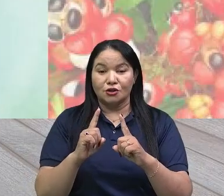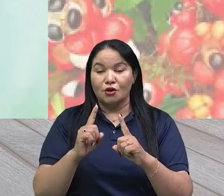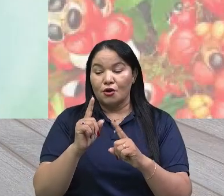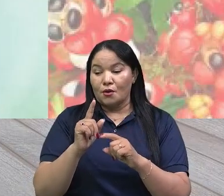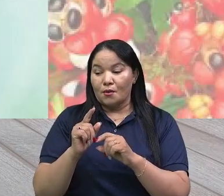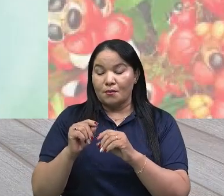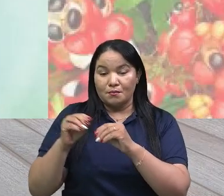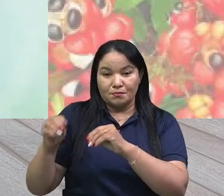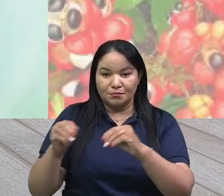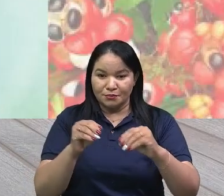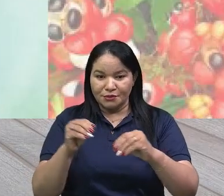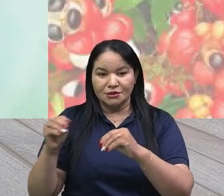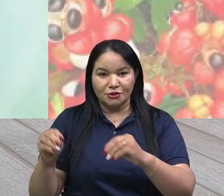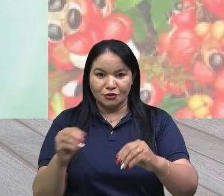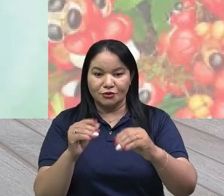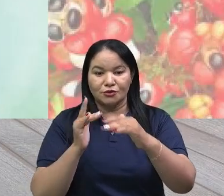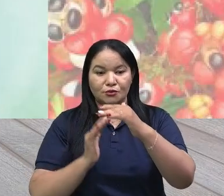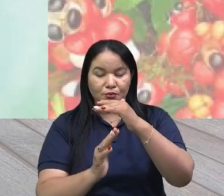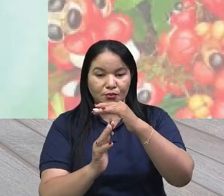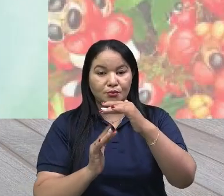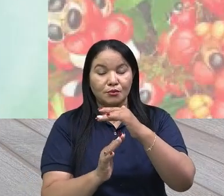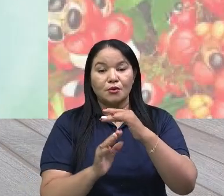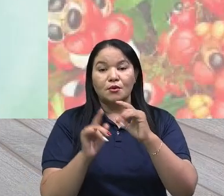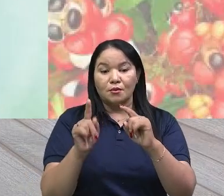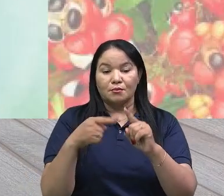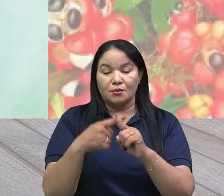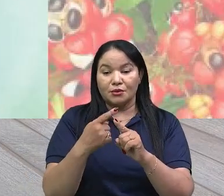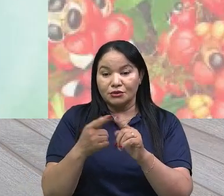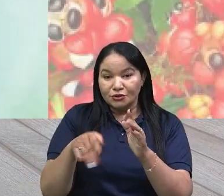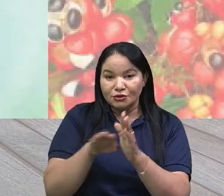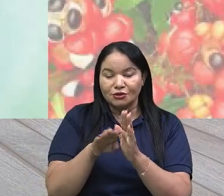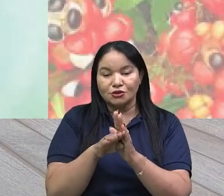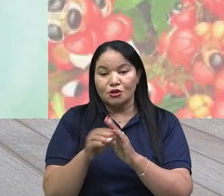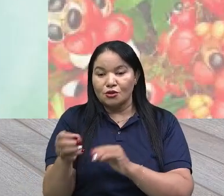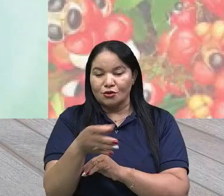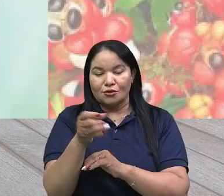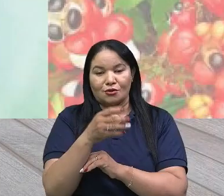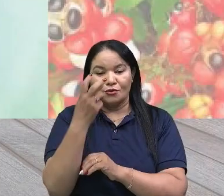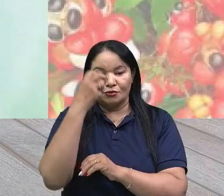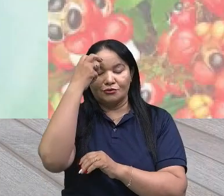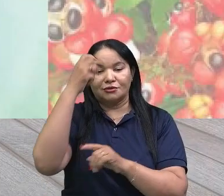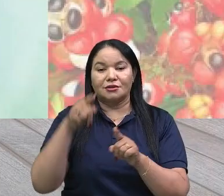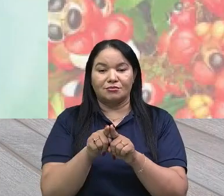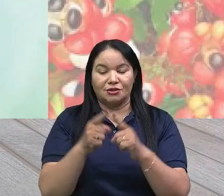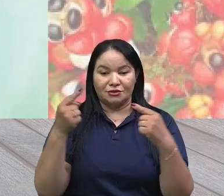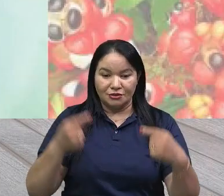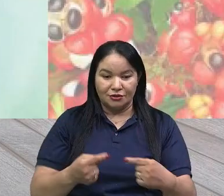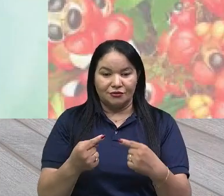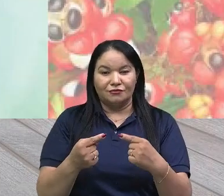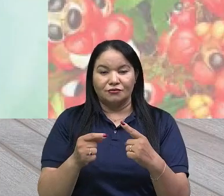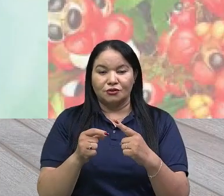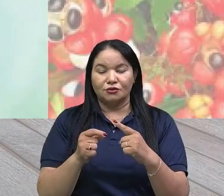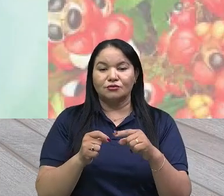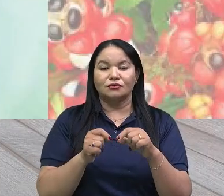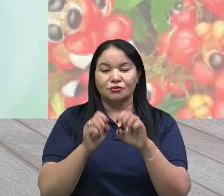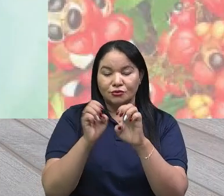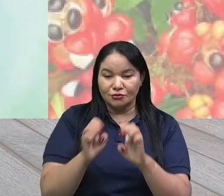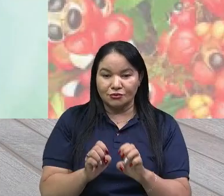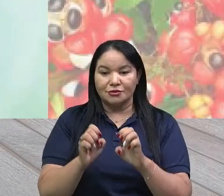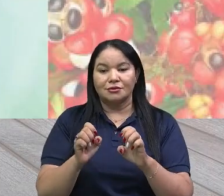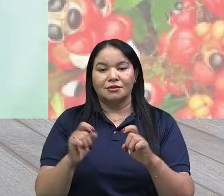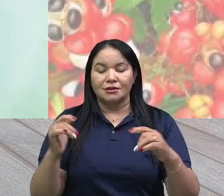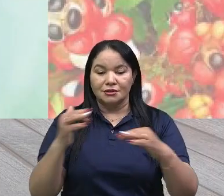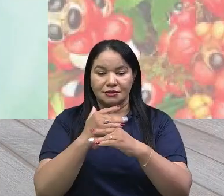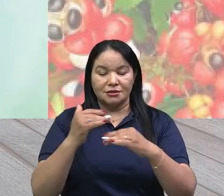fluxos migratórios que acabam trazendo aí novas culturas e também desafios estruturais, né, das cidades, de um modo geral,